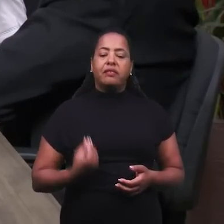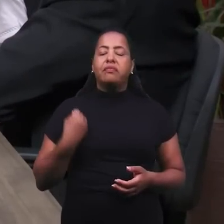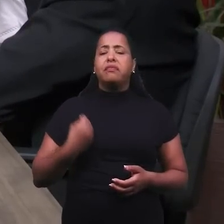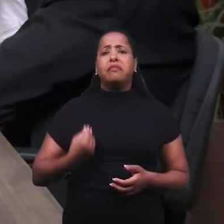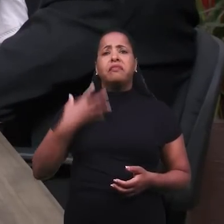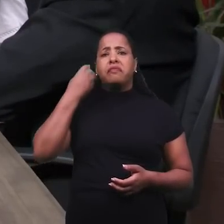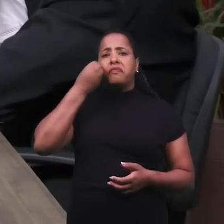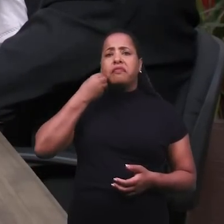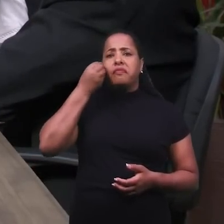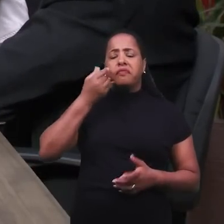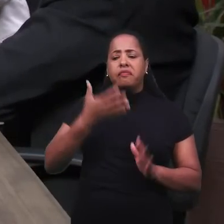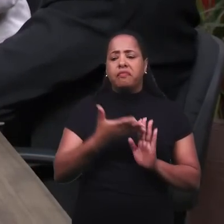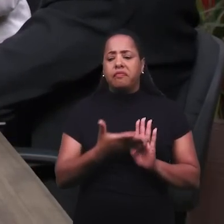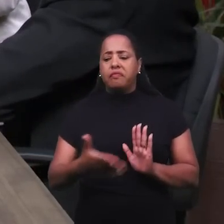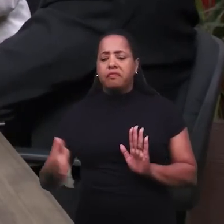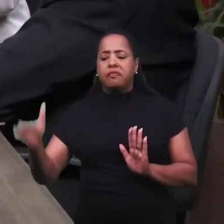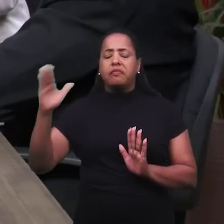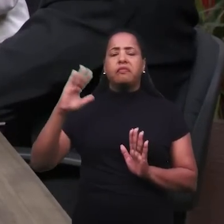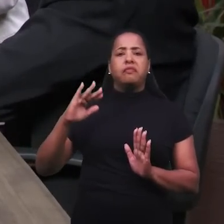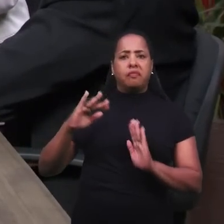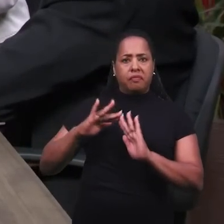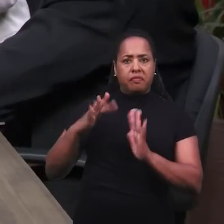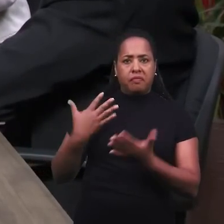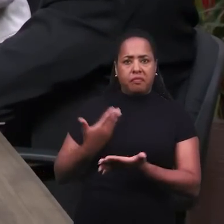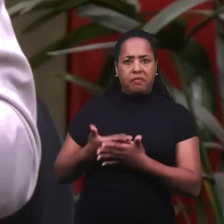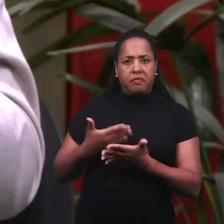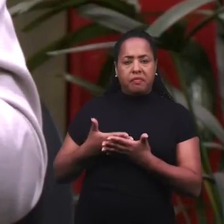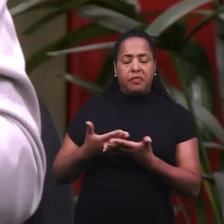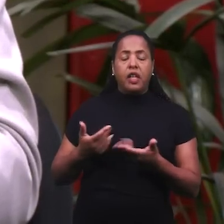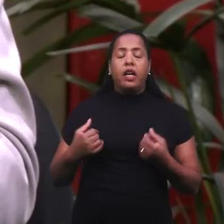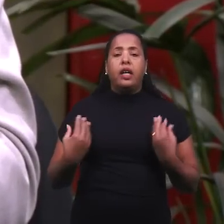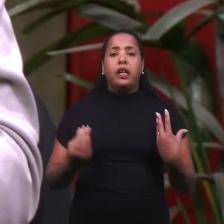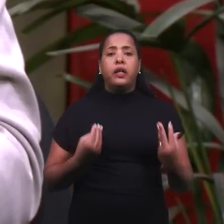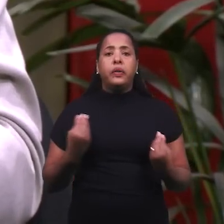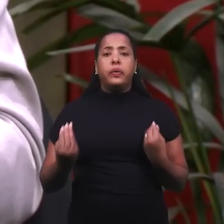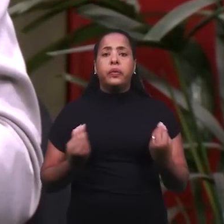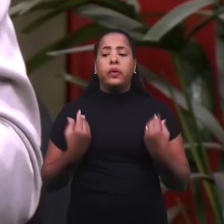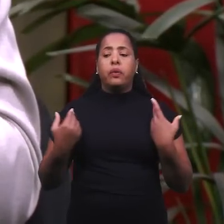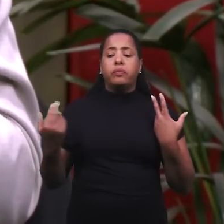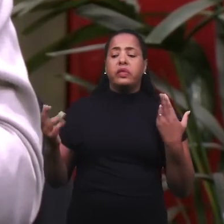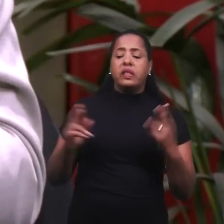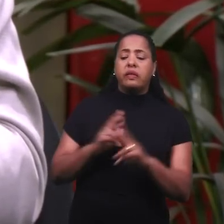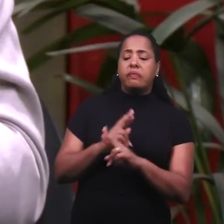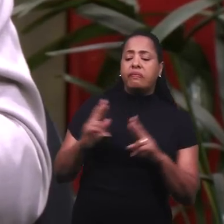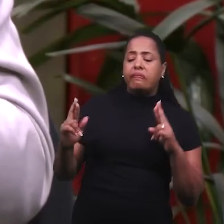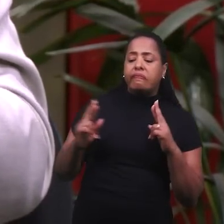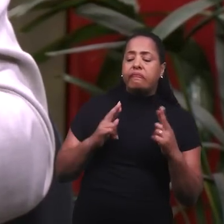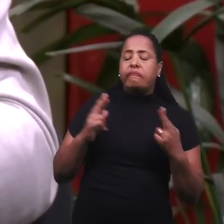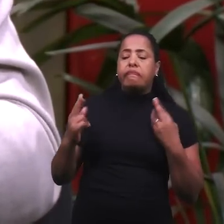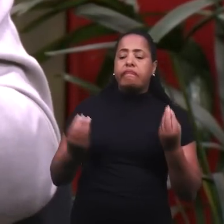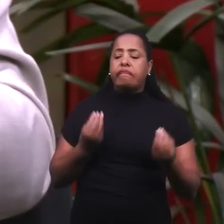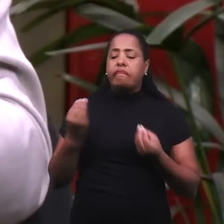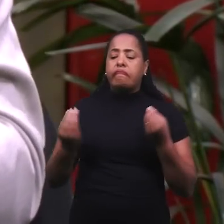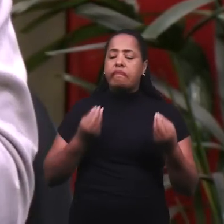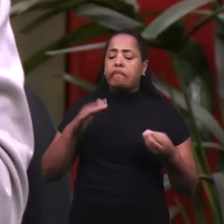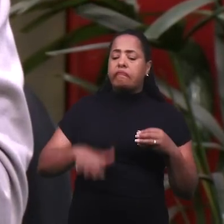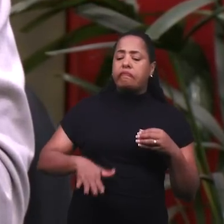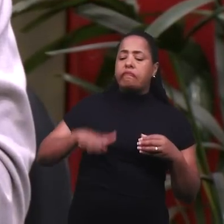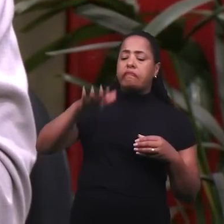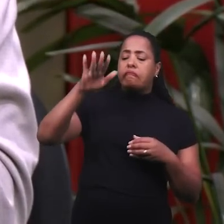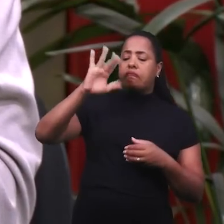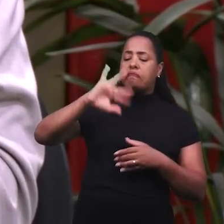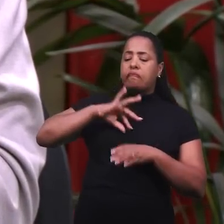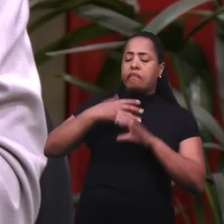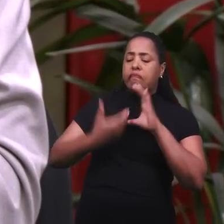essa experiência, essa trajetória escolar, e como é que nós vamos lidar com isso, servos do Senhor, no crescimento, na formação